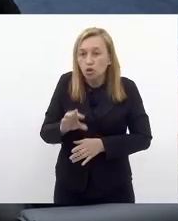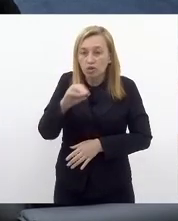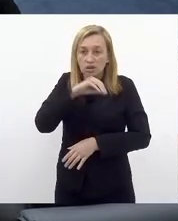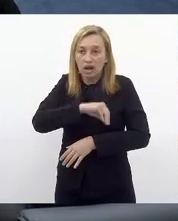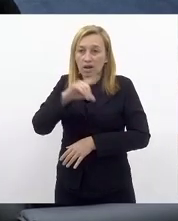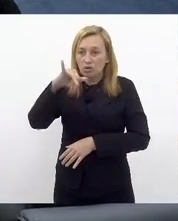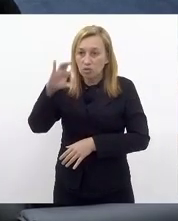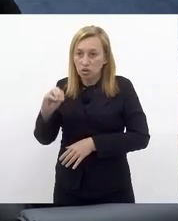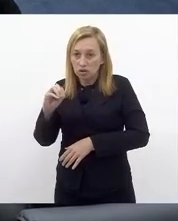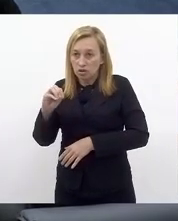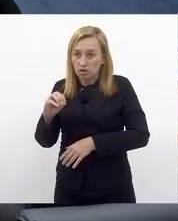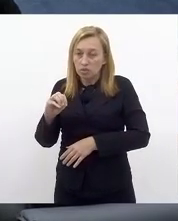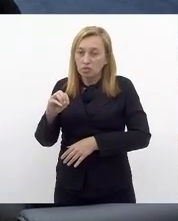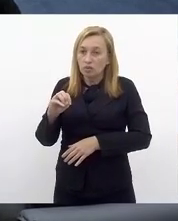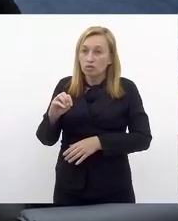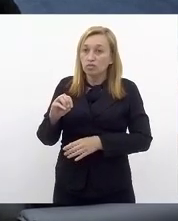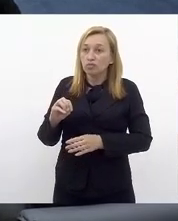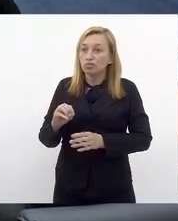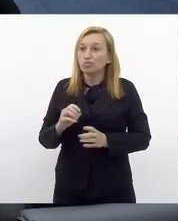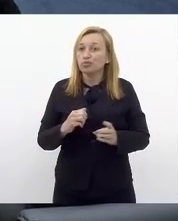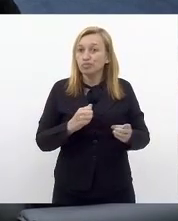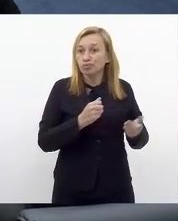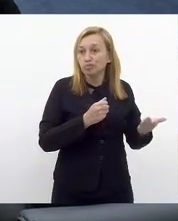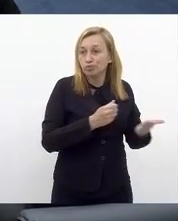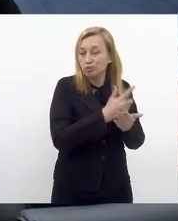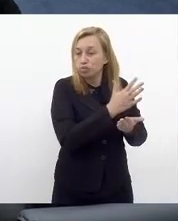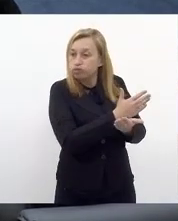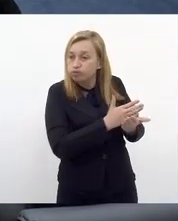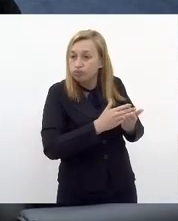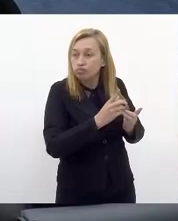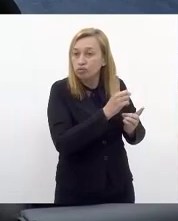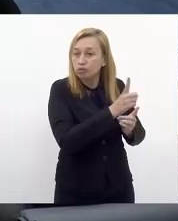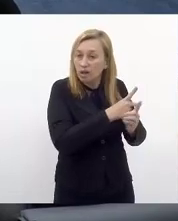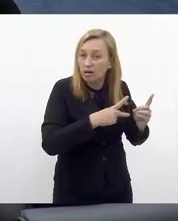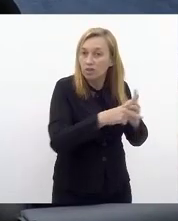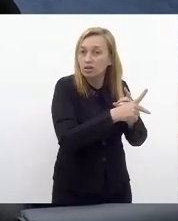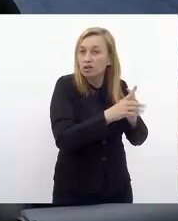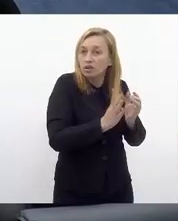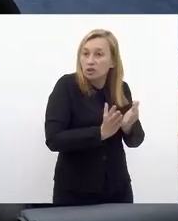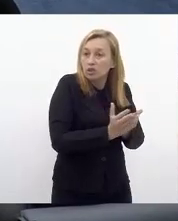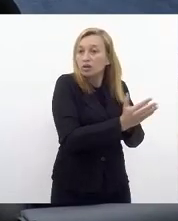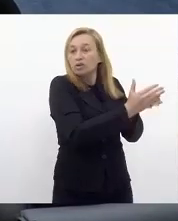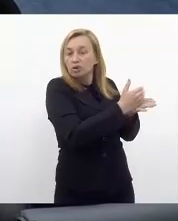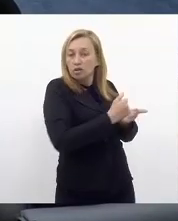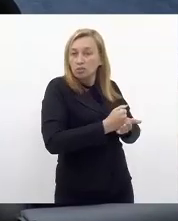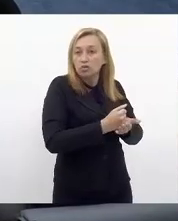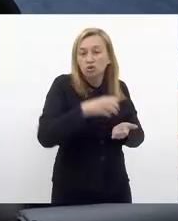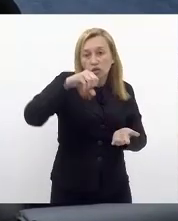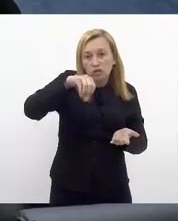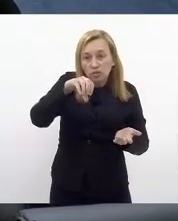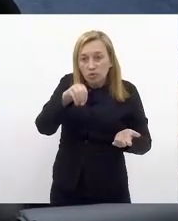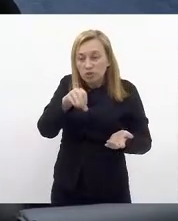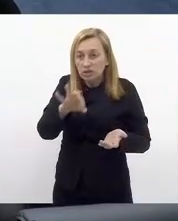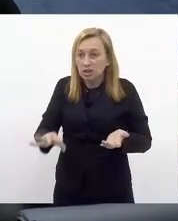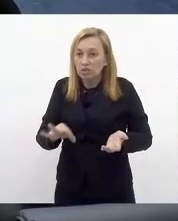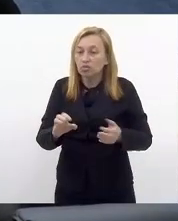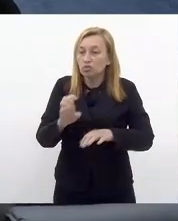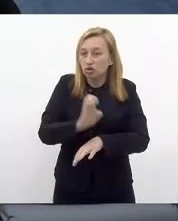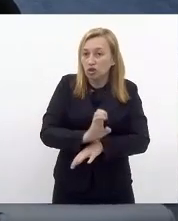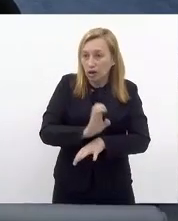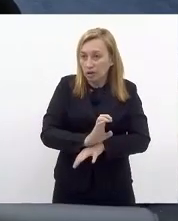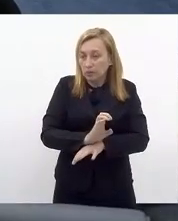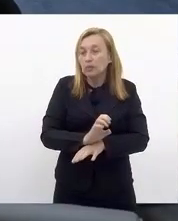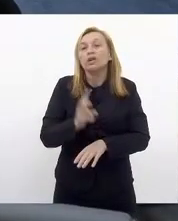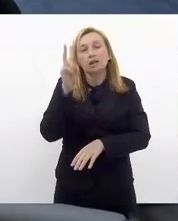né do benefício que acumula então a um sequestro de noventa porcento pelo Estado é